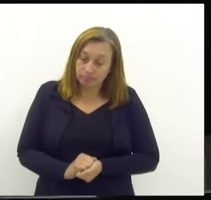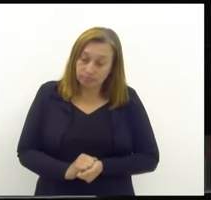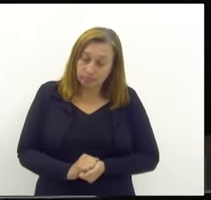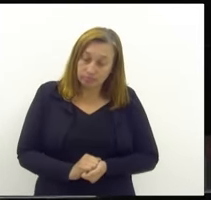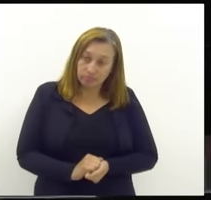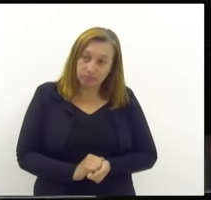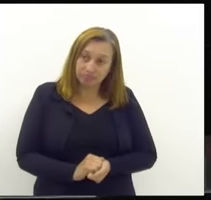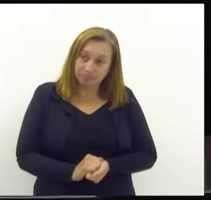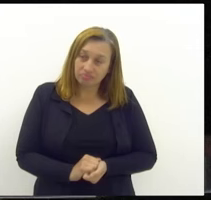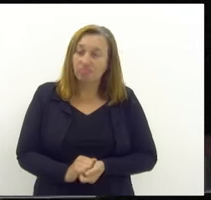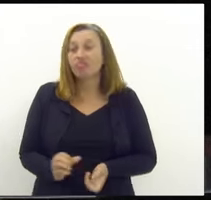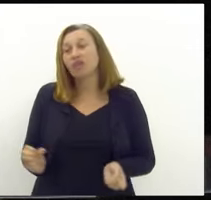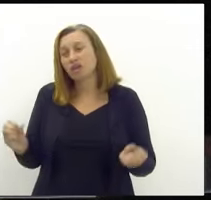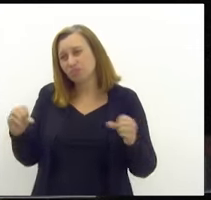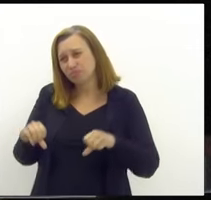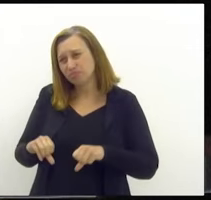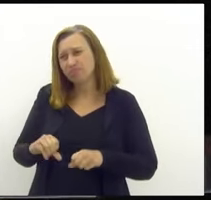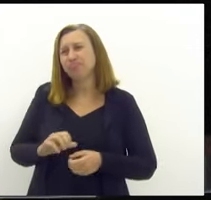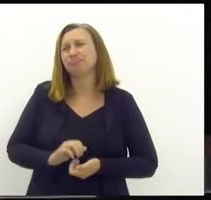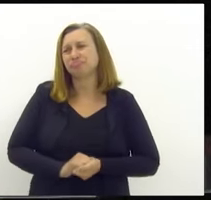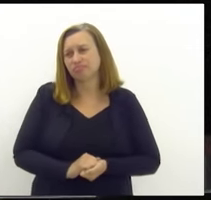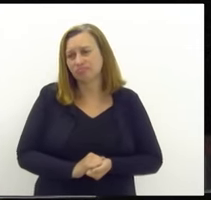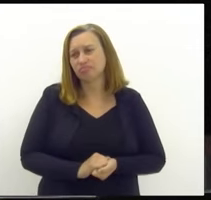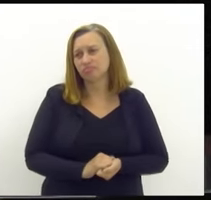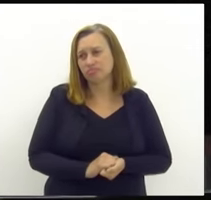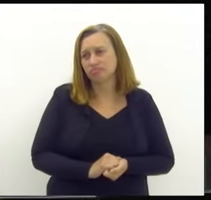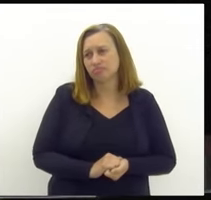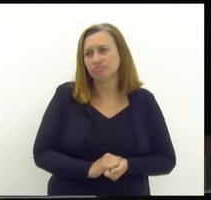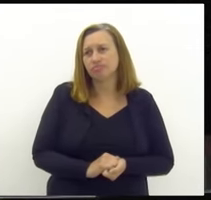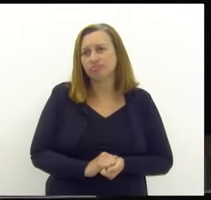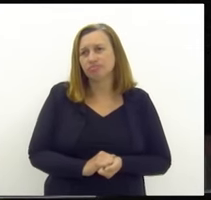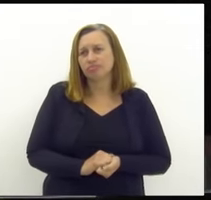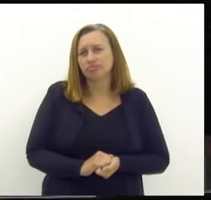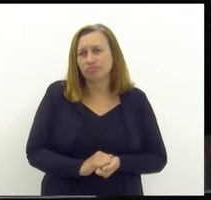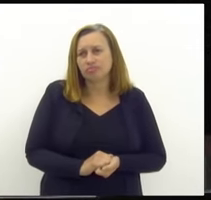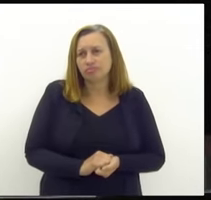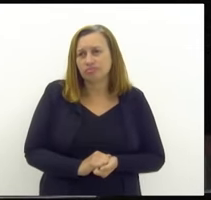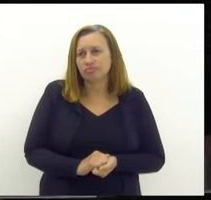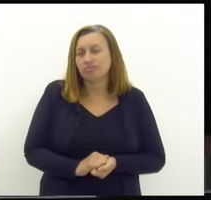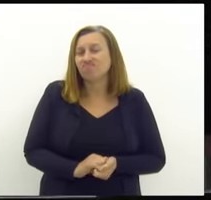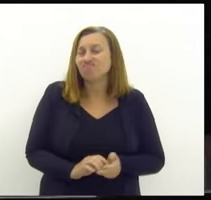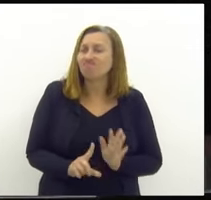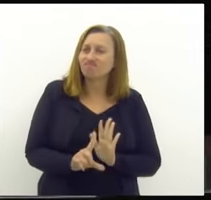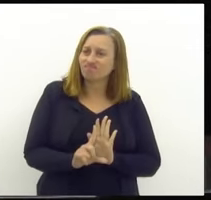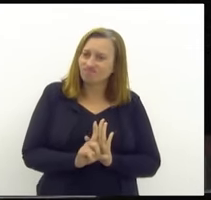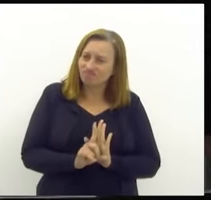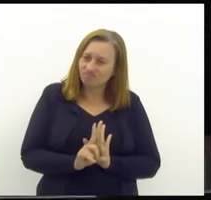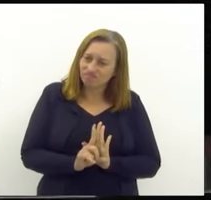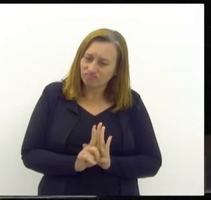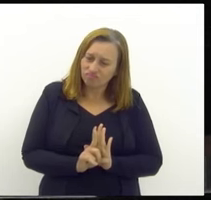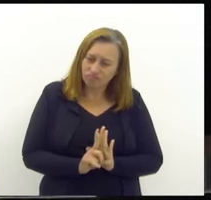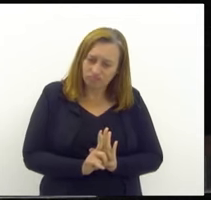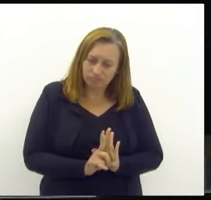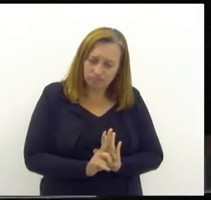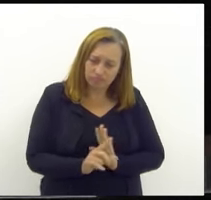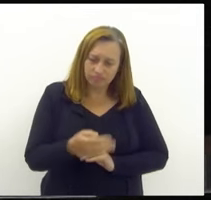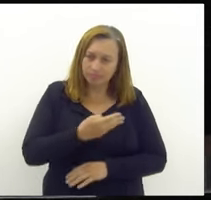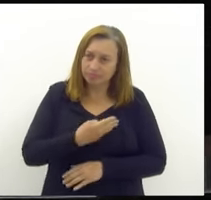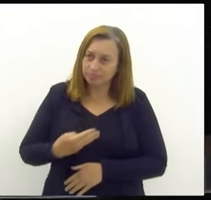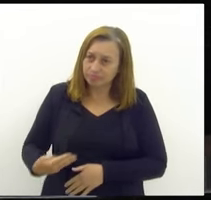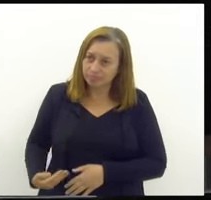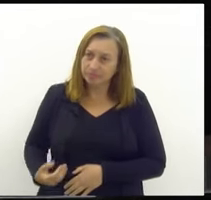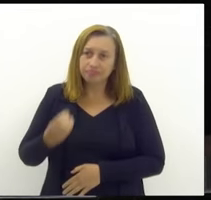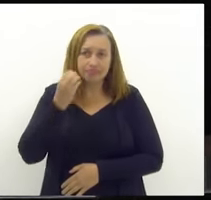e ainda pior a forma com que essa lei que o Governador